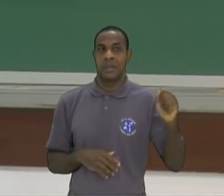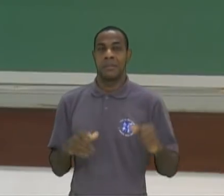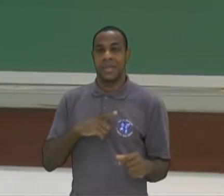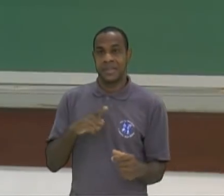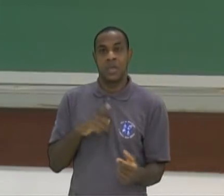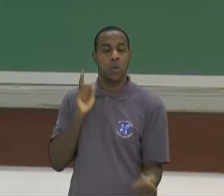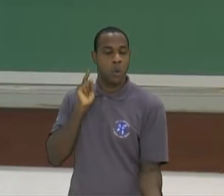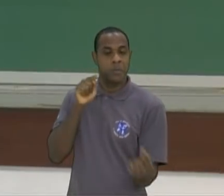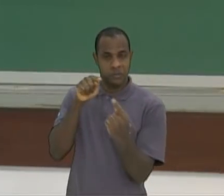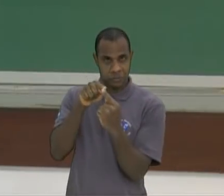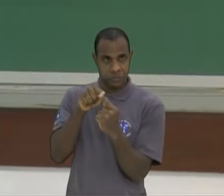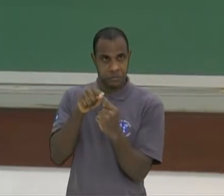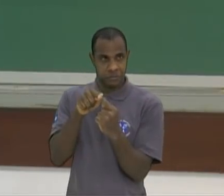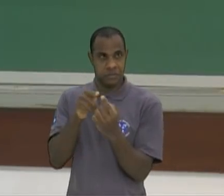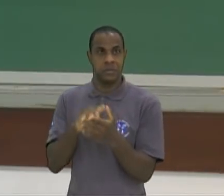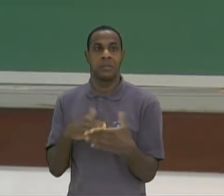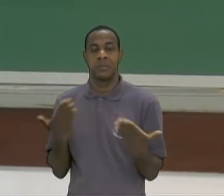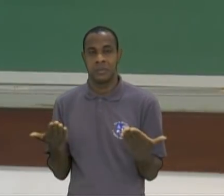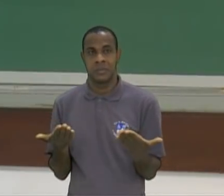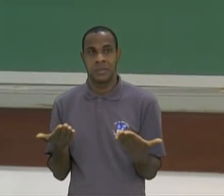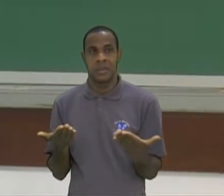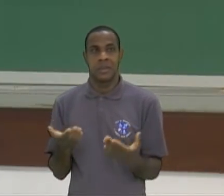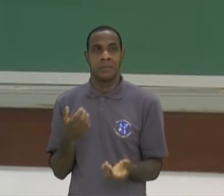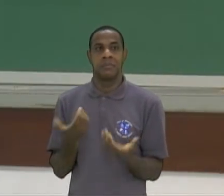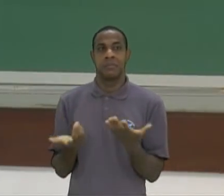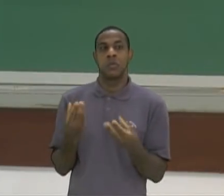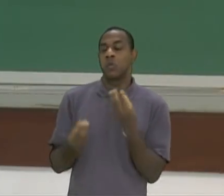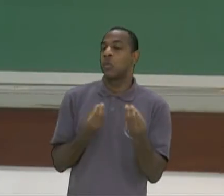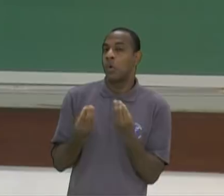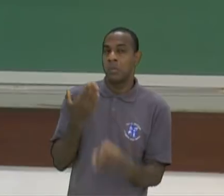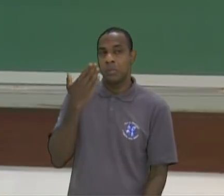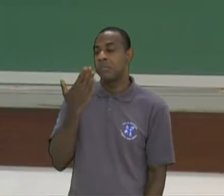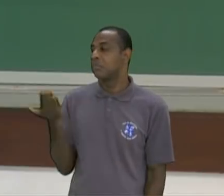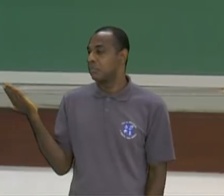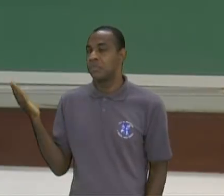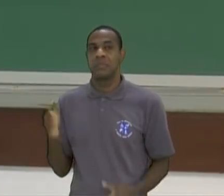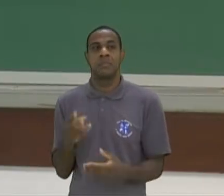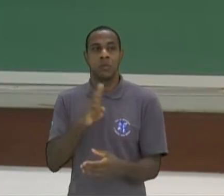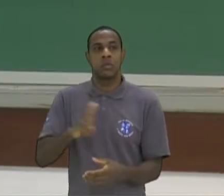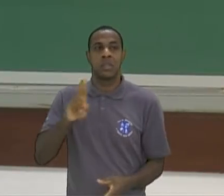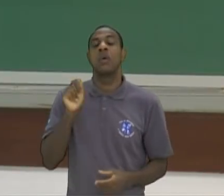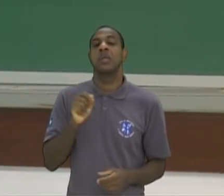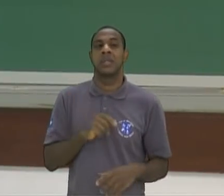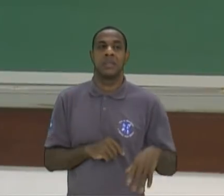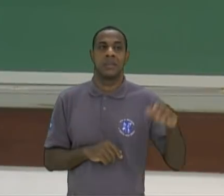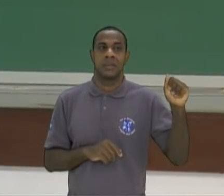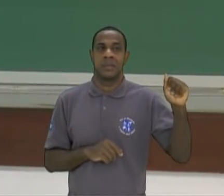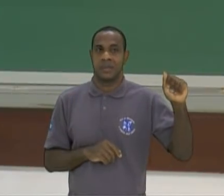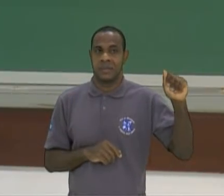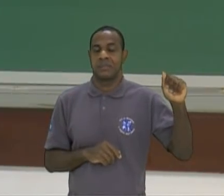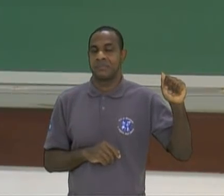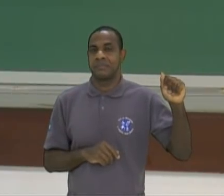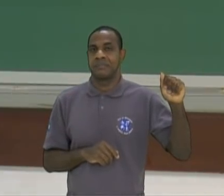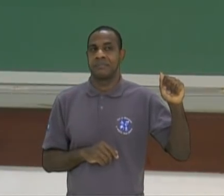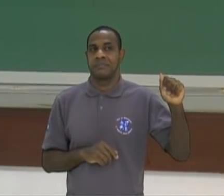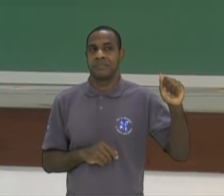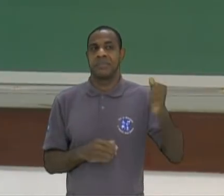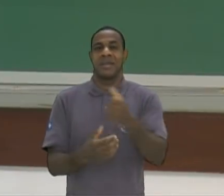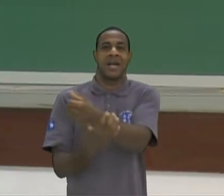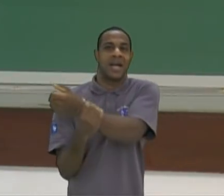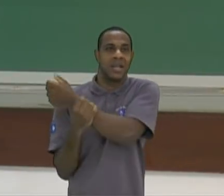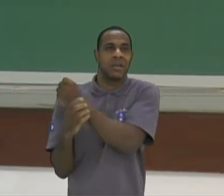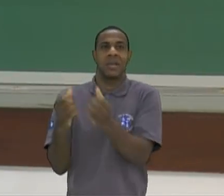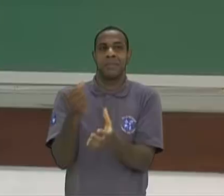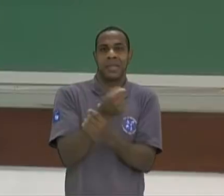objetivos dentro da antiginástica, vamos estar utilizando de alongamentos e do relaxamento. São foram conceitos que